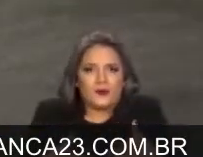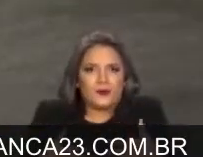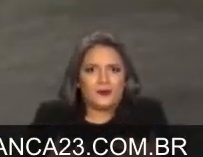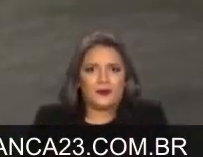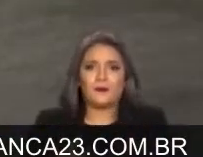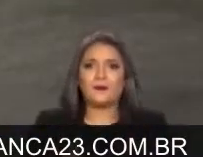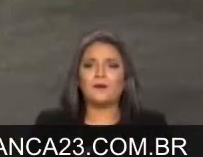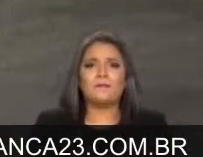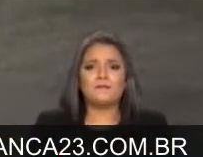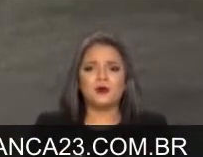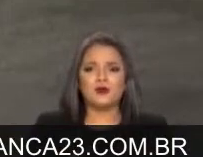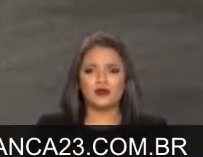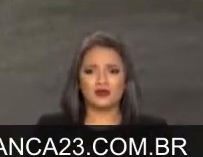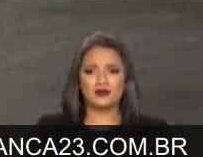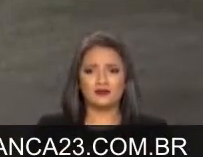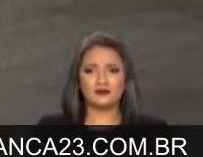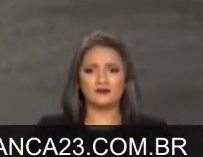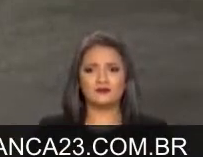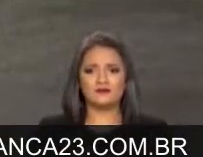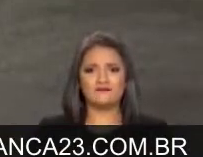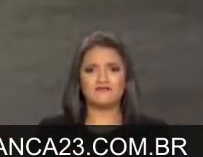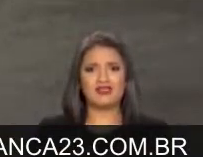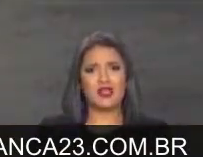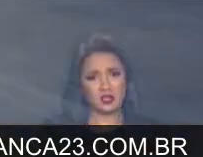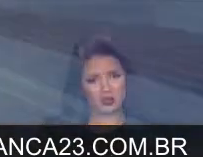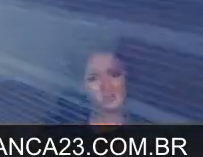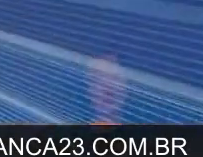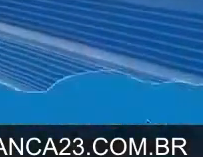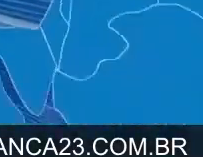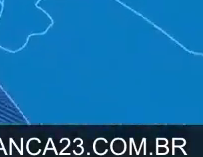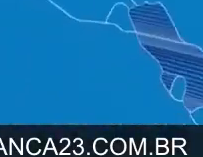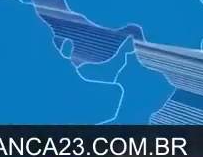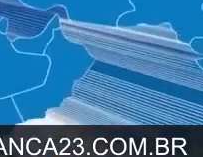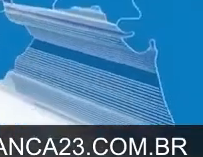posse no cargo. A posse dos eleitos ocorrerá no dia 1º de janeiro também em Brasília.